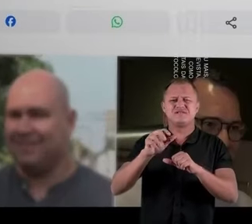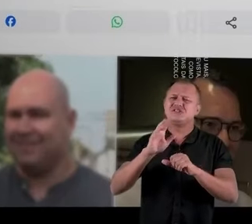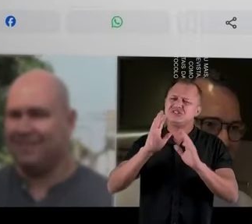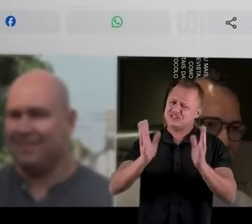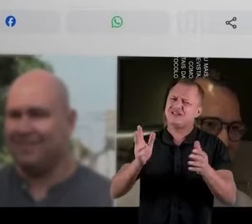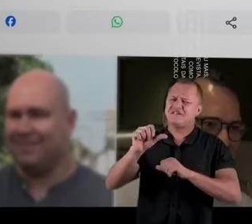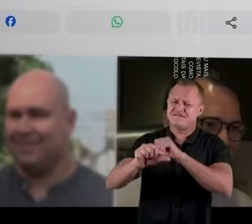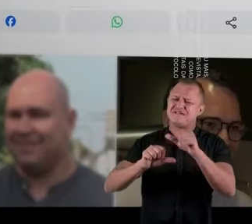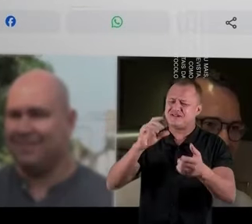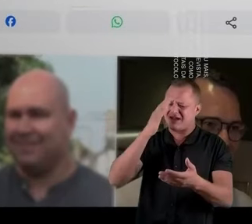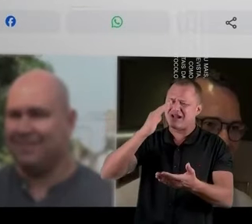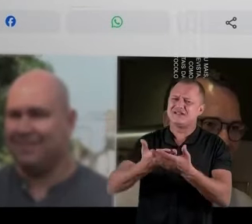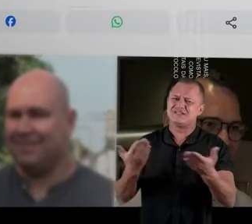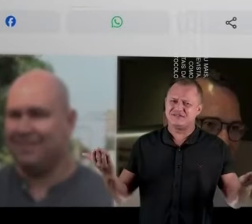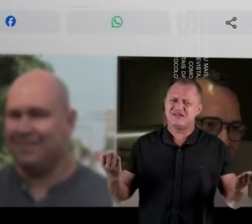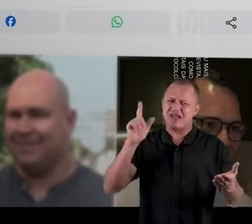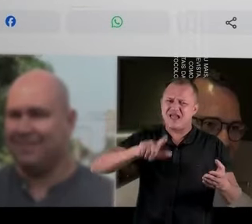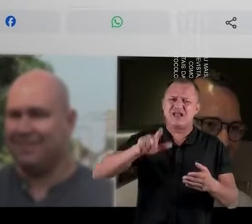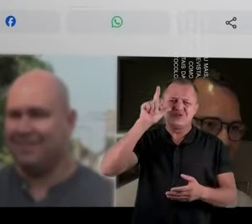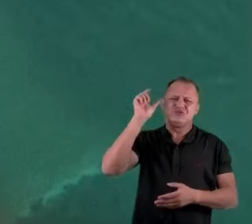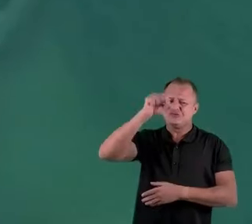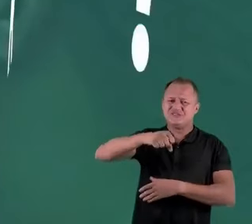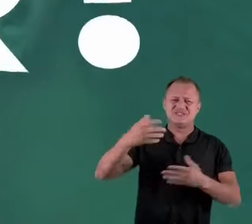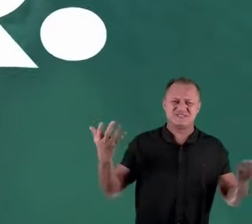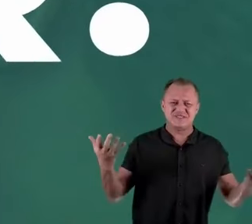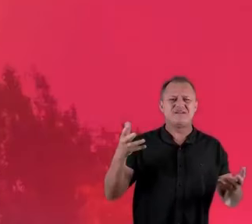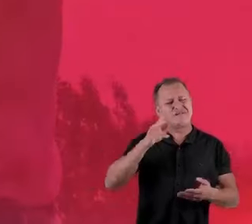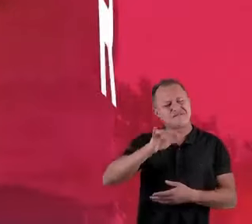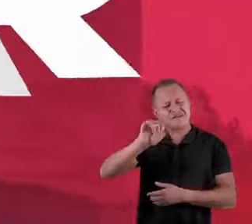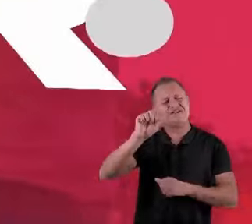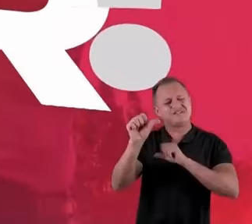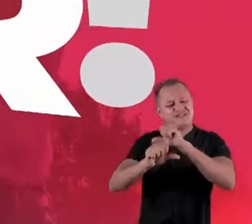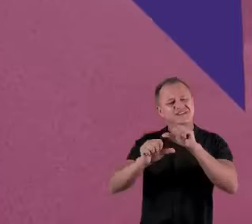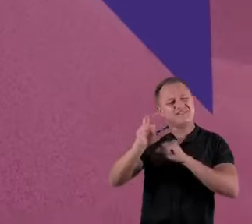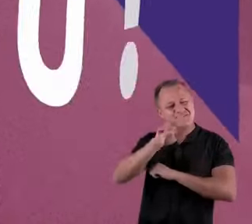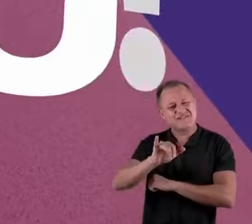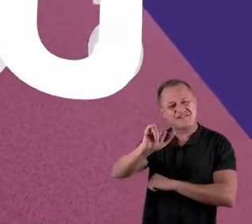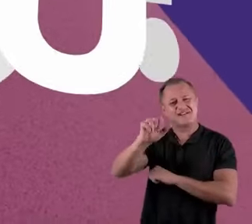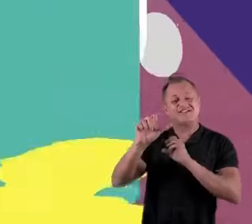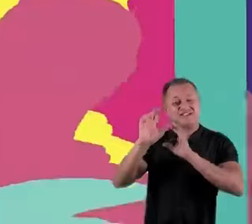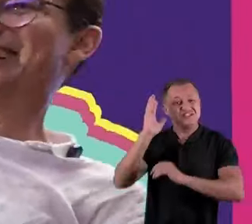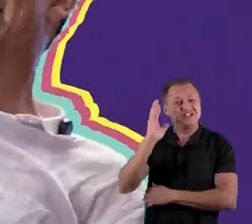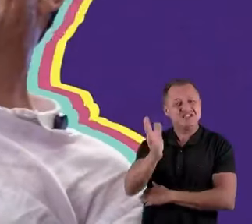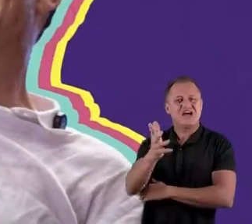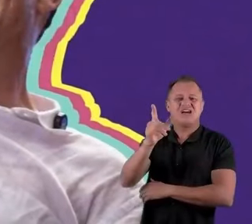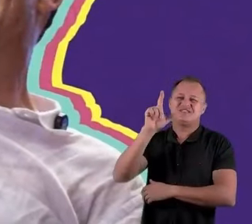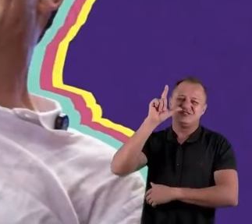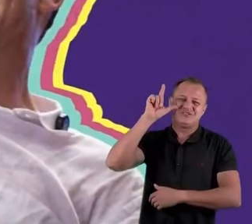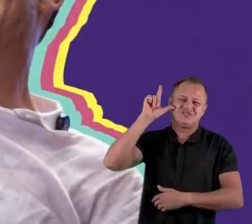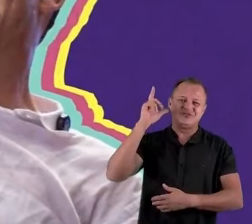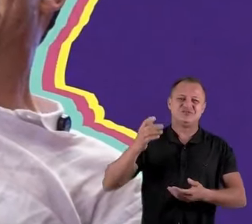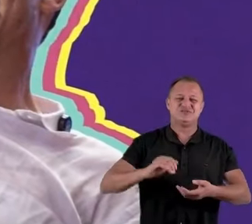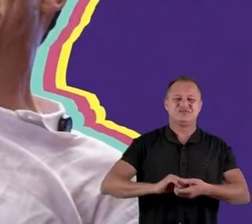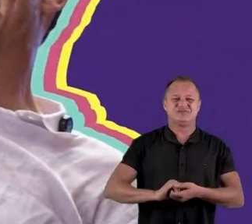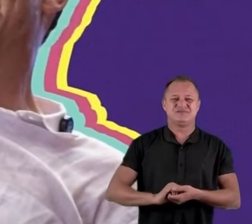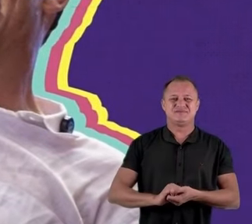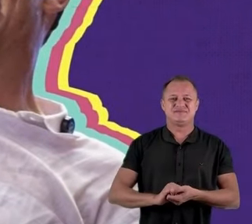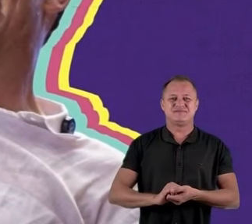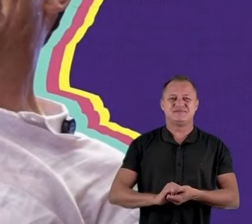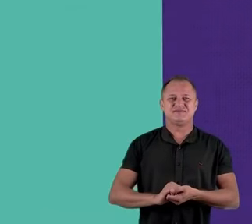já viramos, eu tenho certeza. É Ludo sim. Vai virar, já virou Ludo!